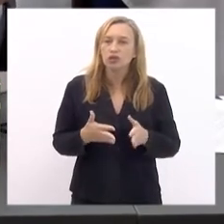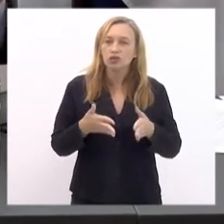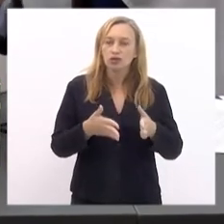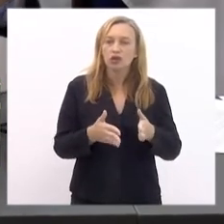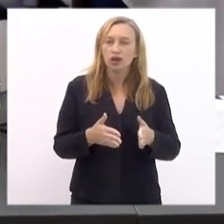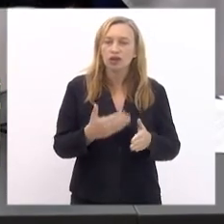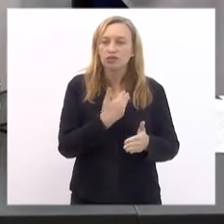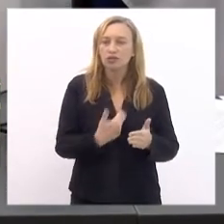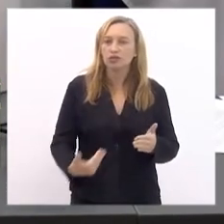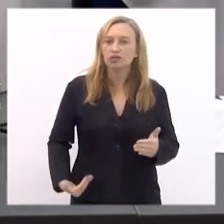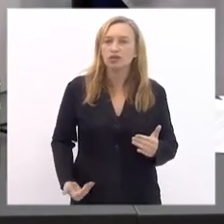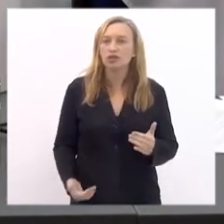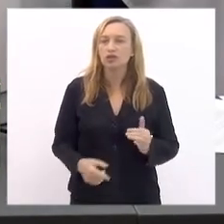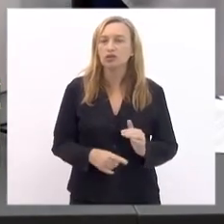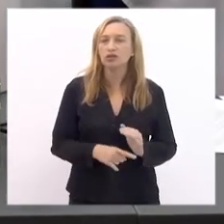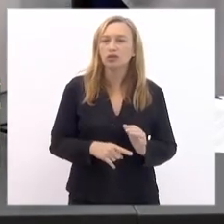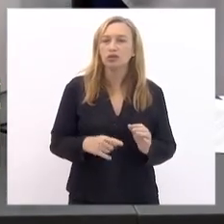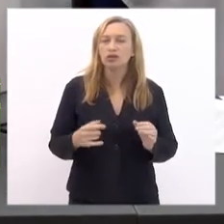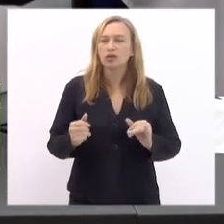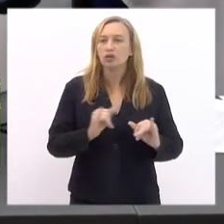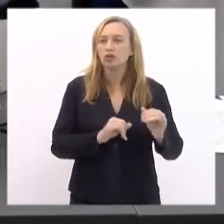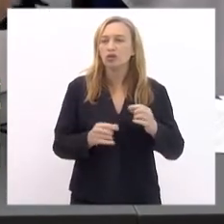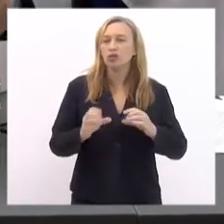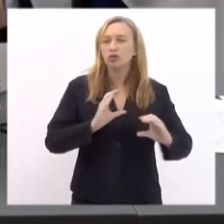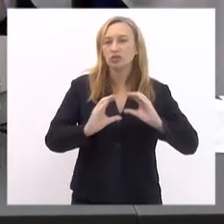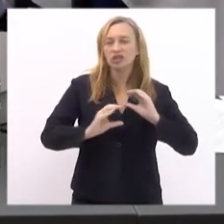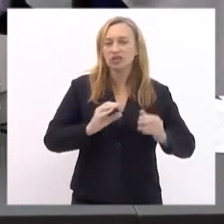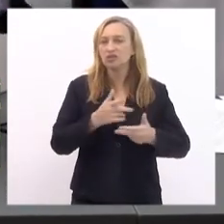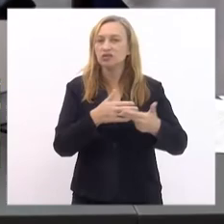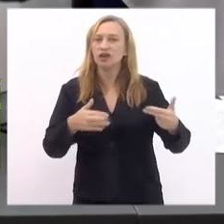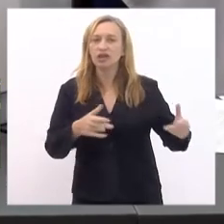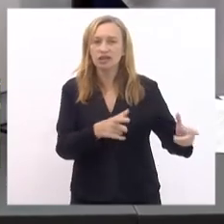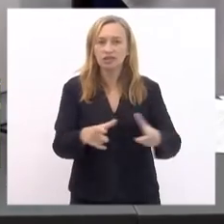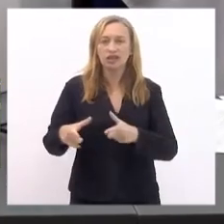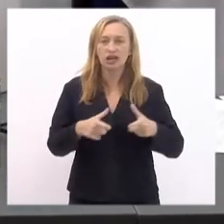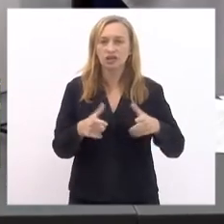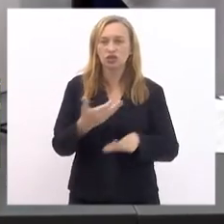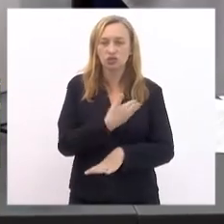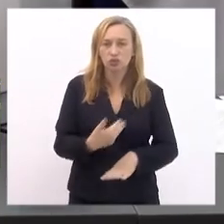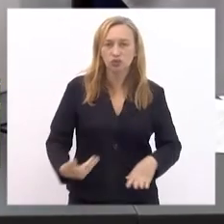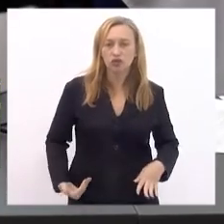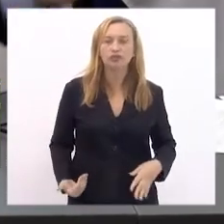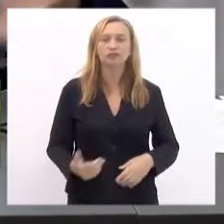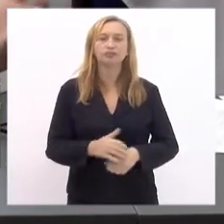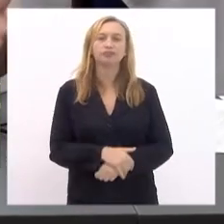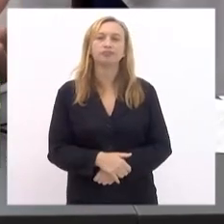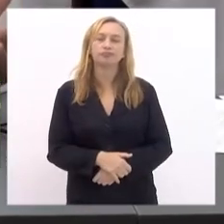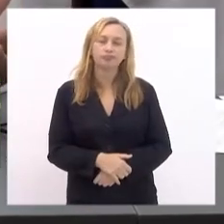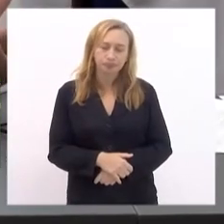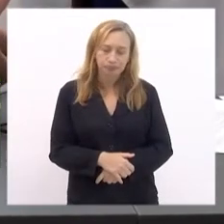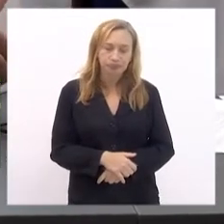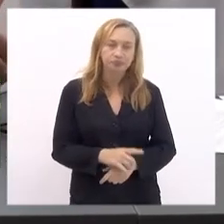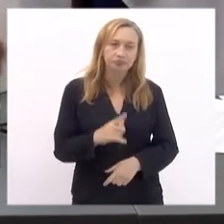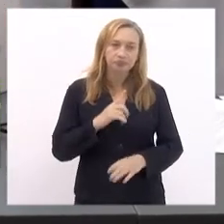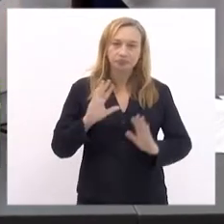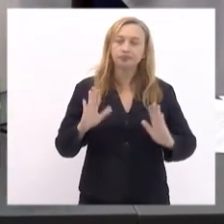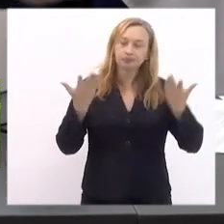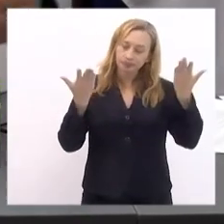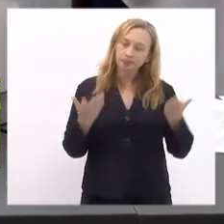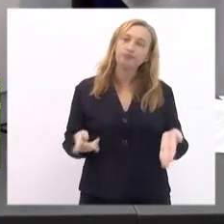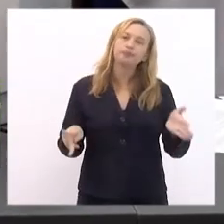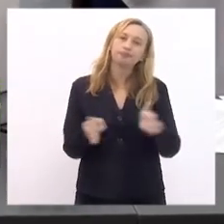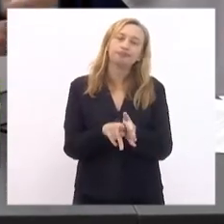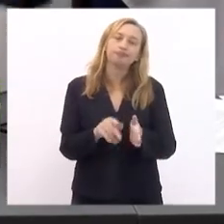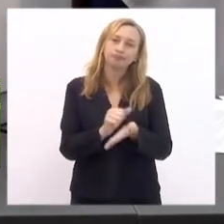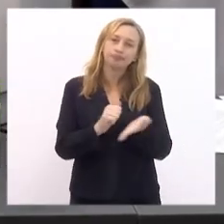governo, né, interlocução com as diferentes áreas do governo, porque as diferentes áreas do governo promovem eventos. Faz parte